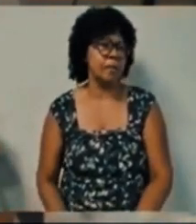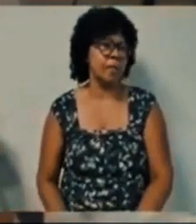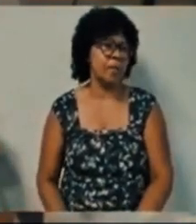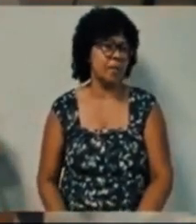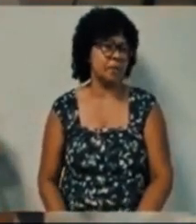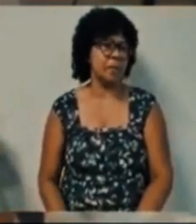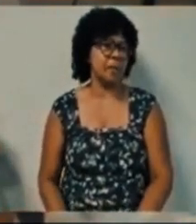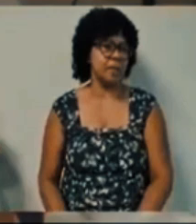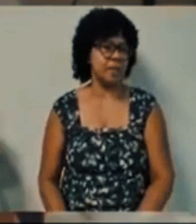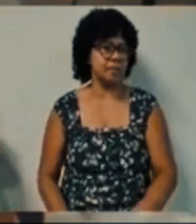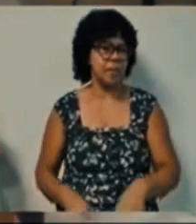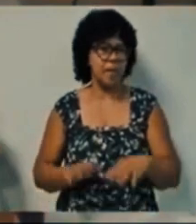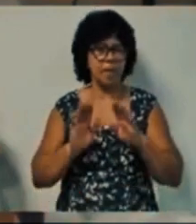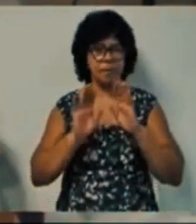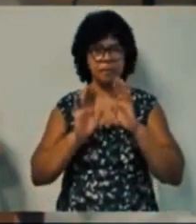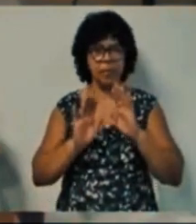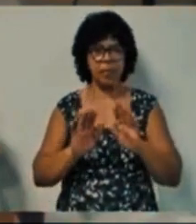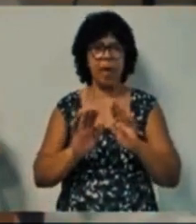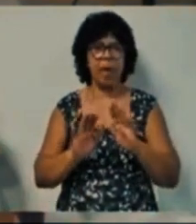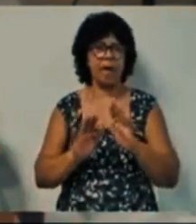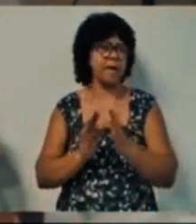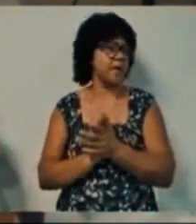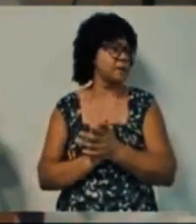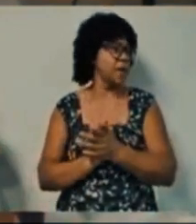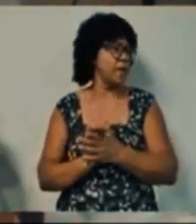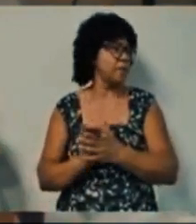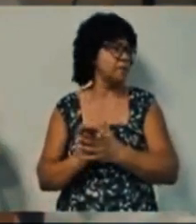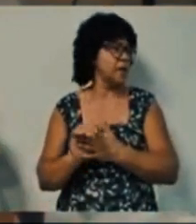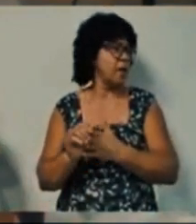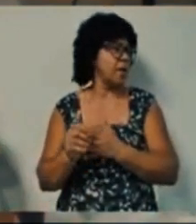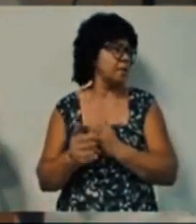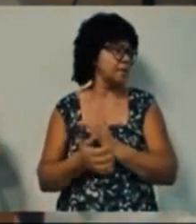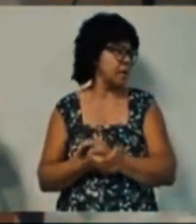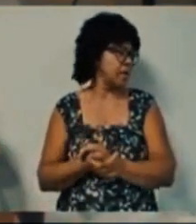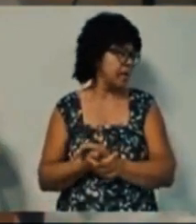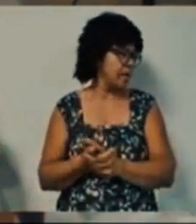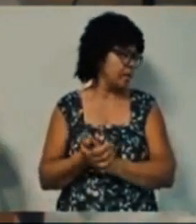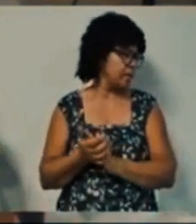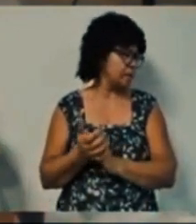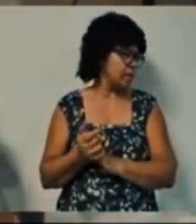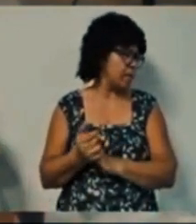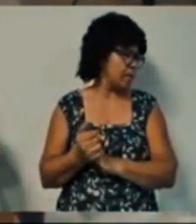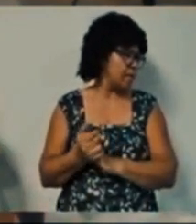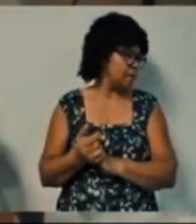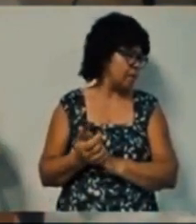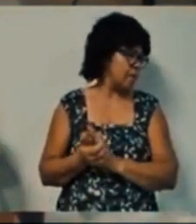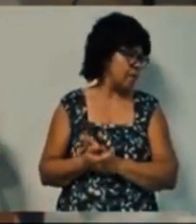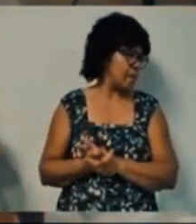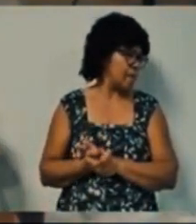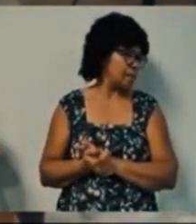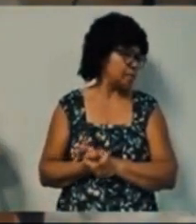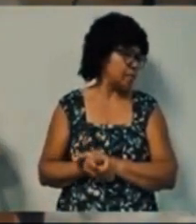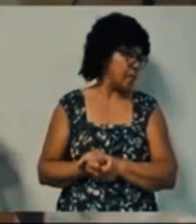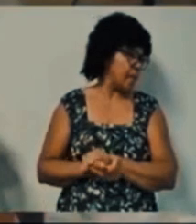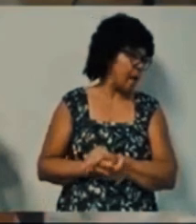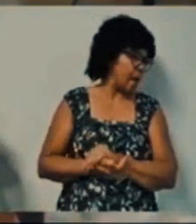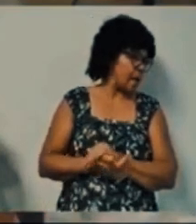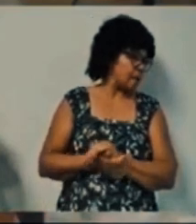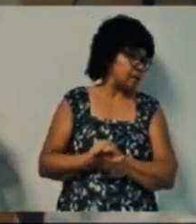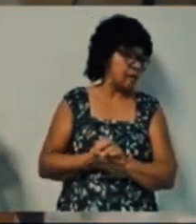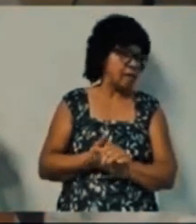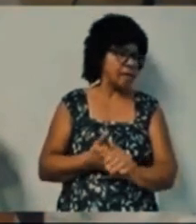se manifestou, mesmo que tu não percebeu, e fez tu chegar aqui nessa noite. Aonde está? Aqui está a segunda